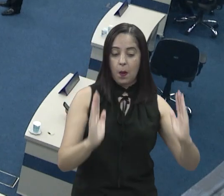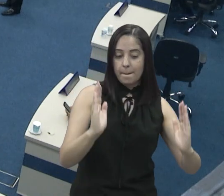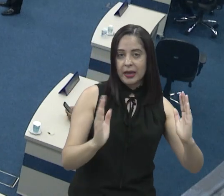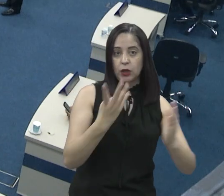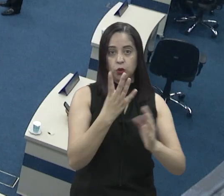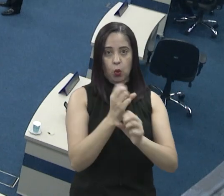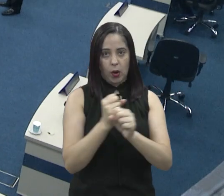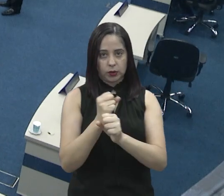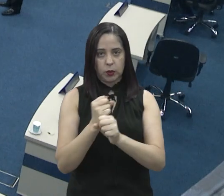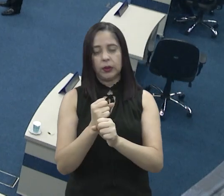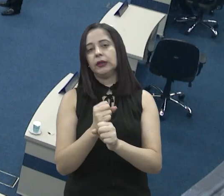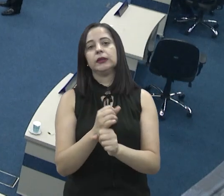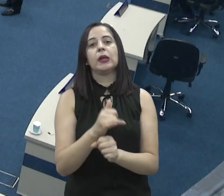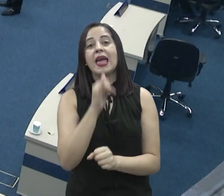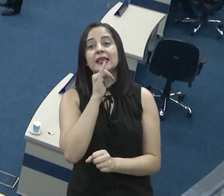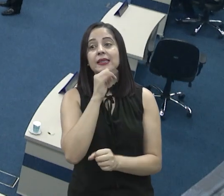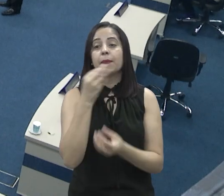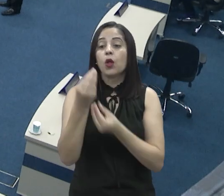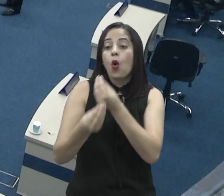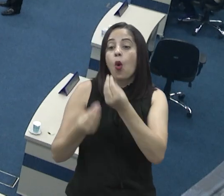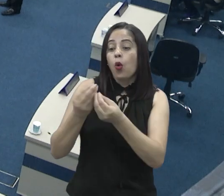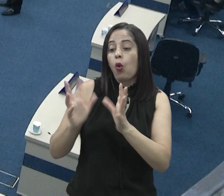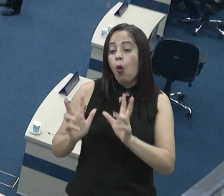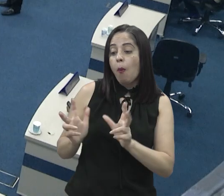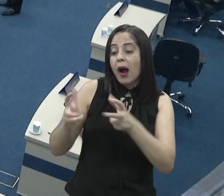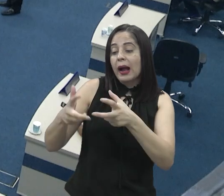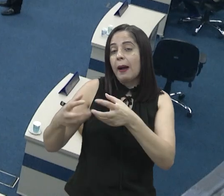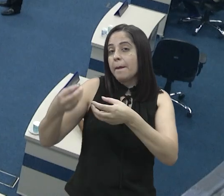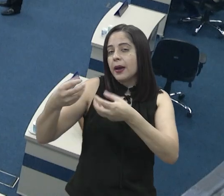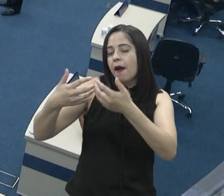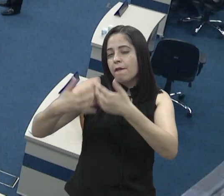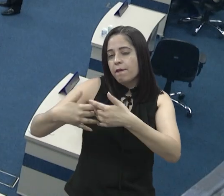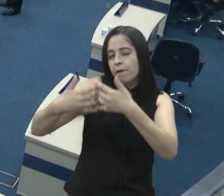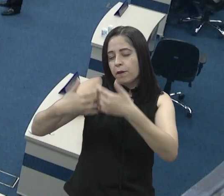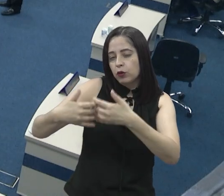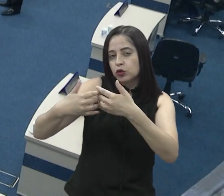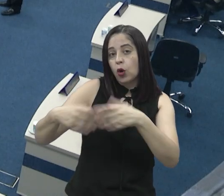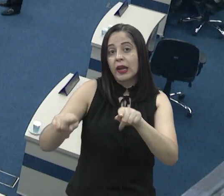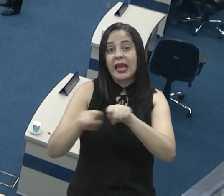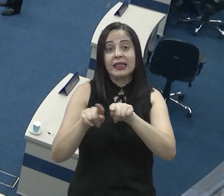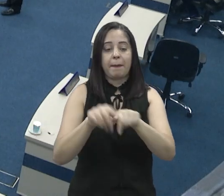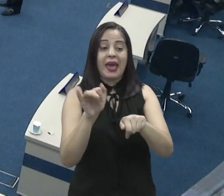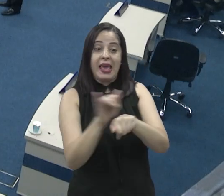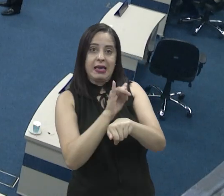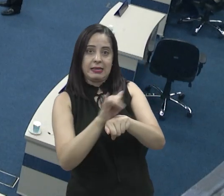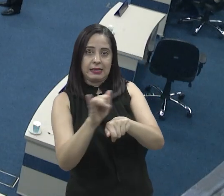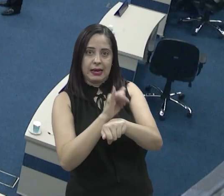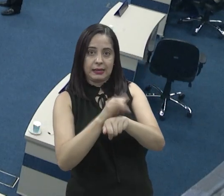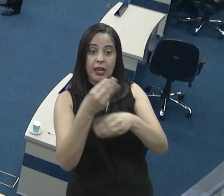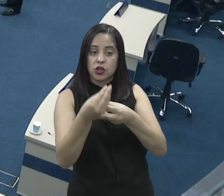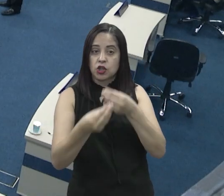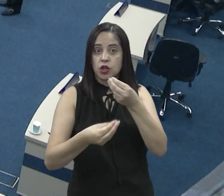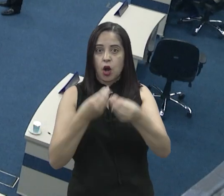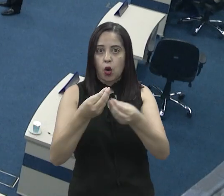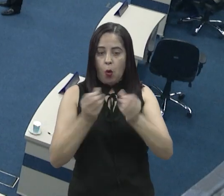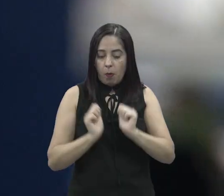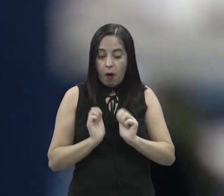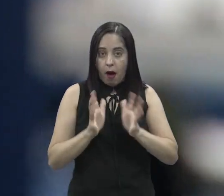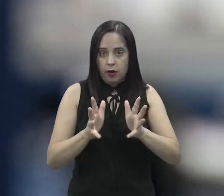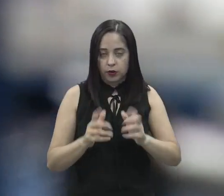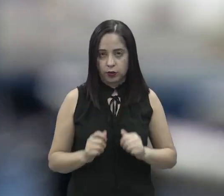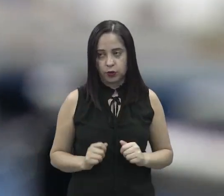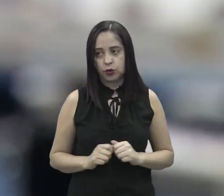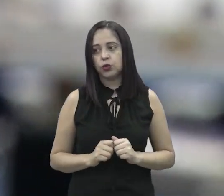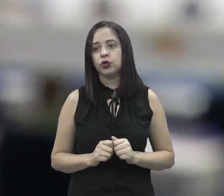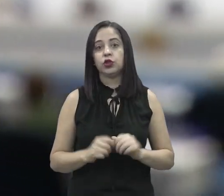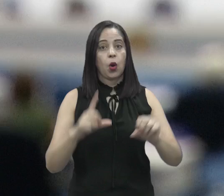um primeiro mandato. São regras como o funcionamento da Câmara e as ferramentas disponíveis para a execução dos trabalhos. Já